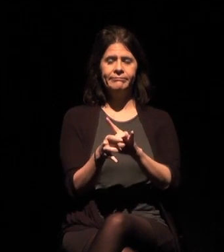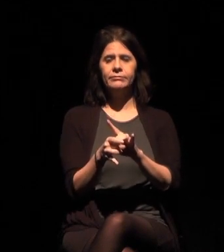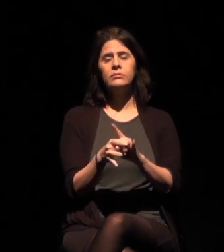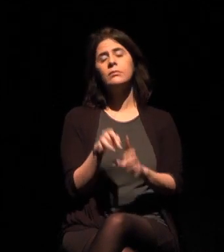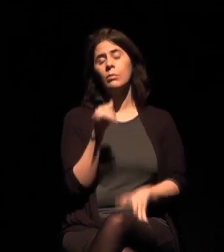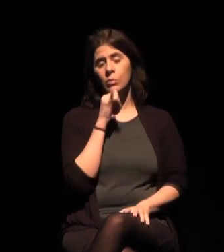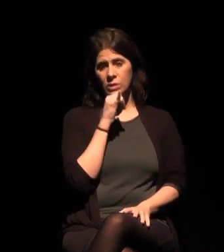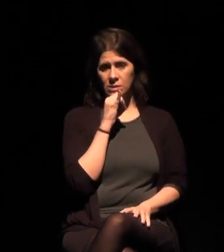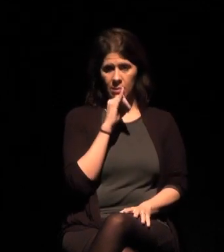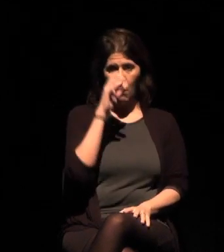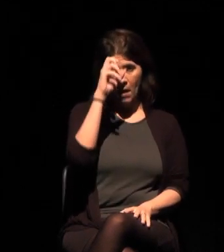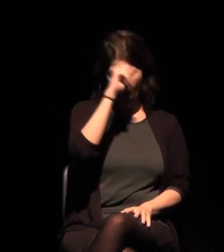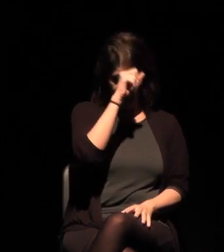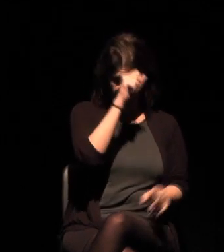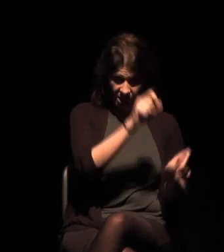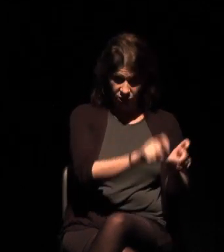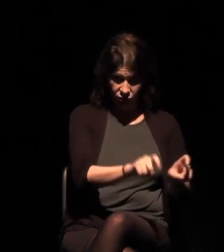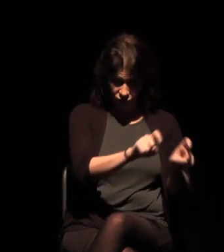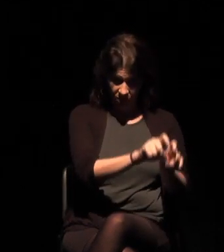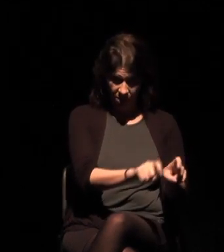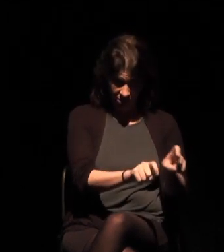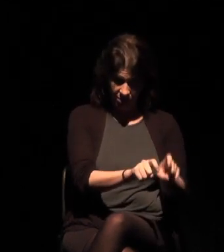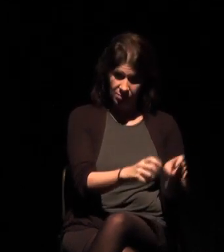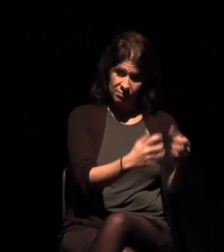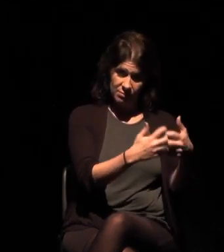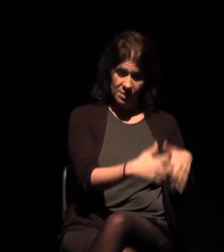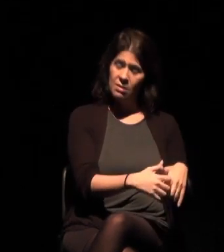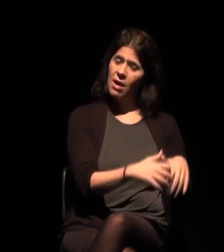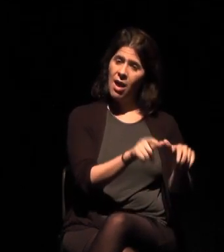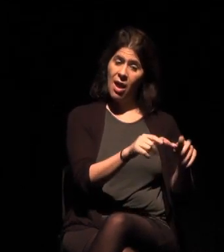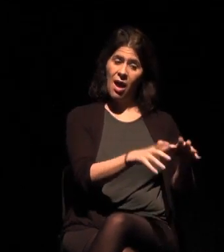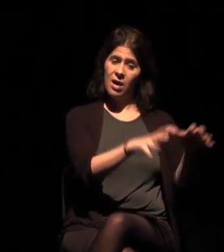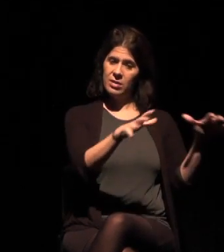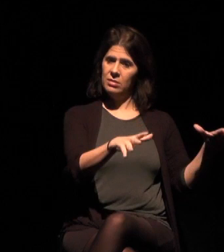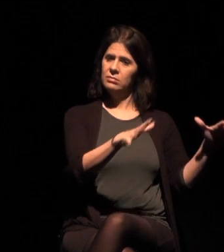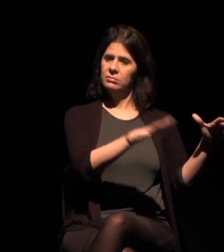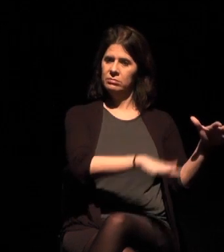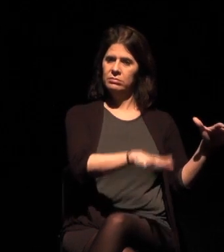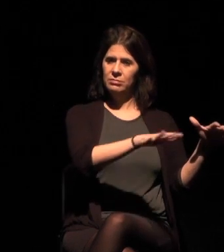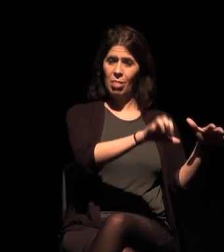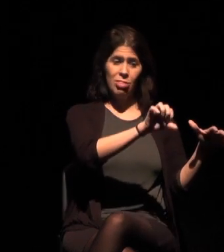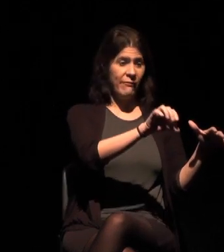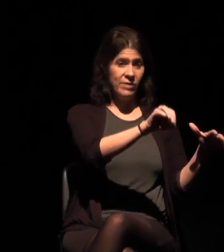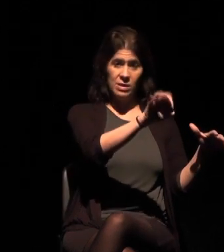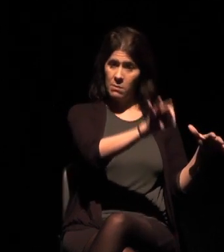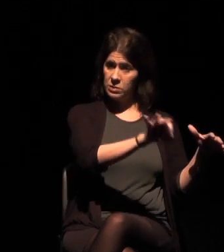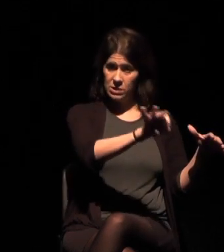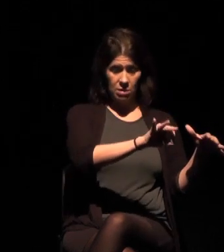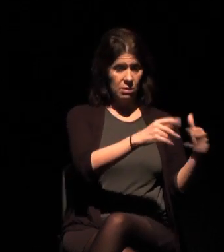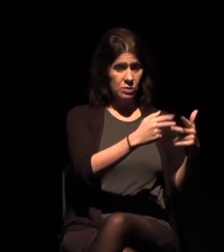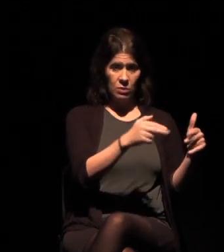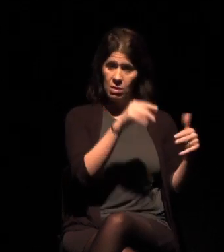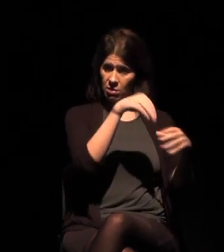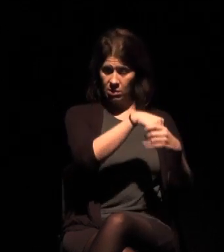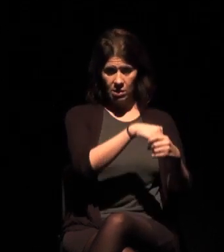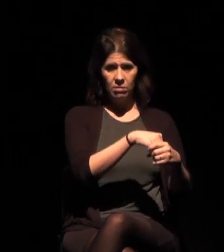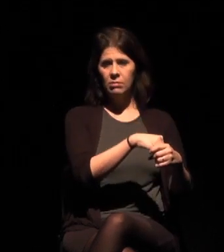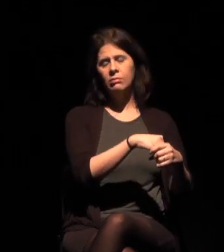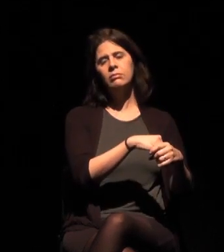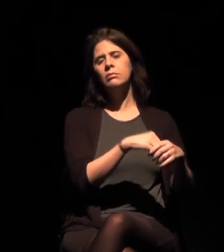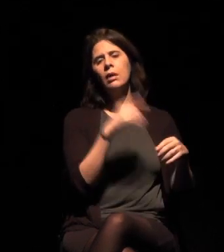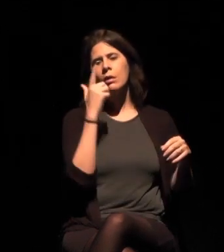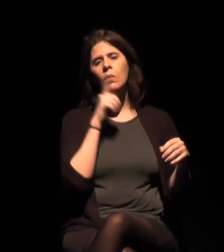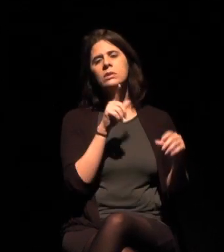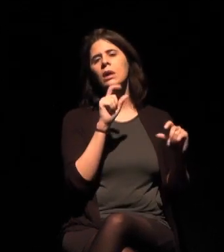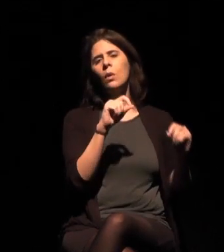envolve e 90% das coisas estão acontecendo aprendizado de máquinas 90% das soluções é reconhecimento de padrão de